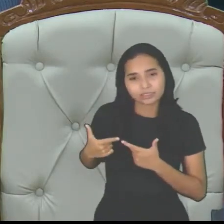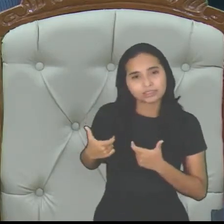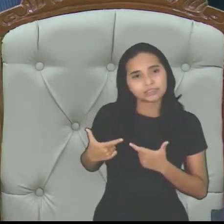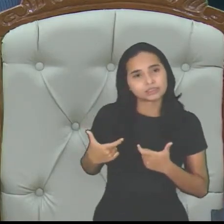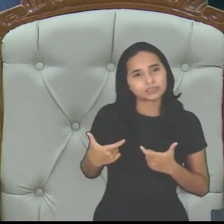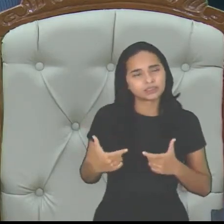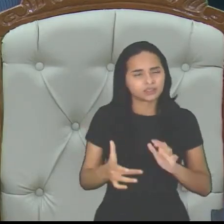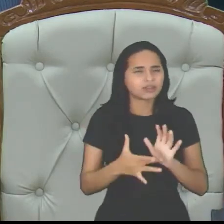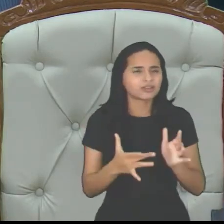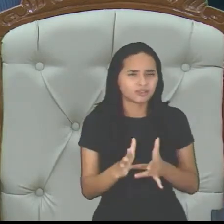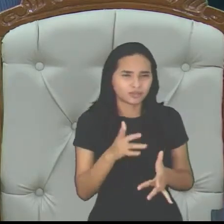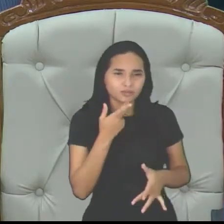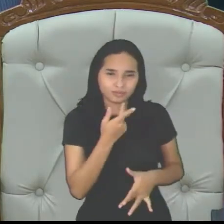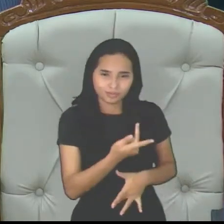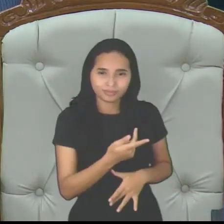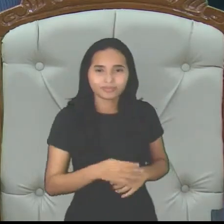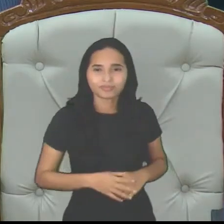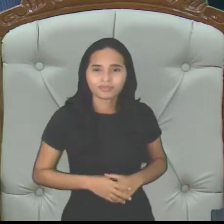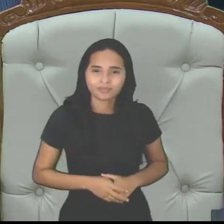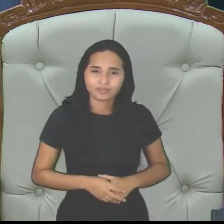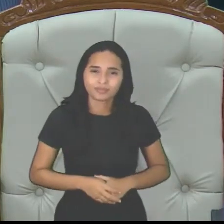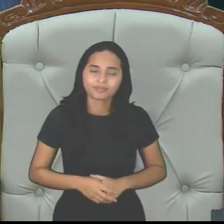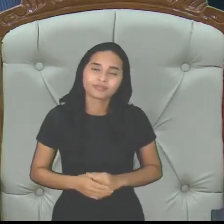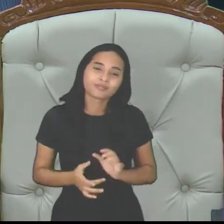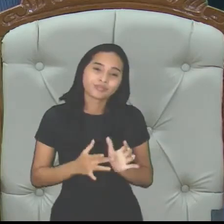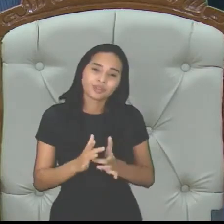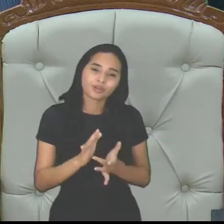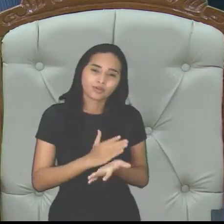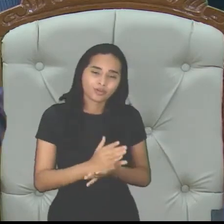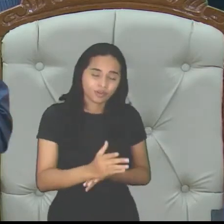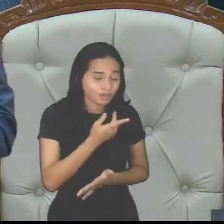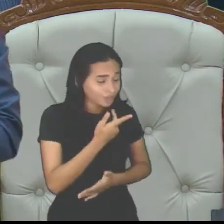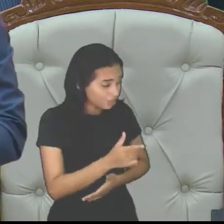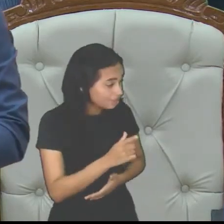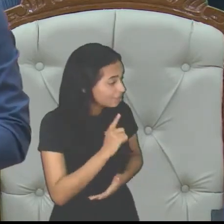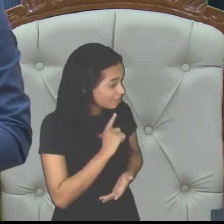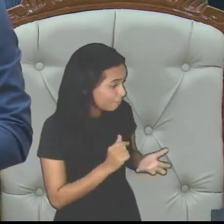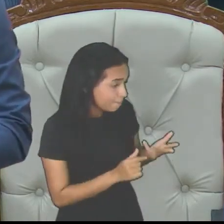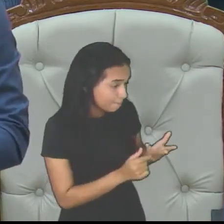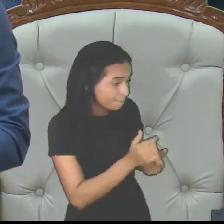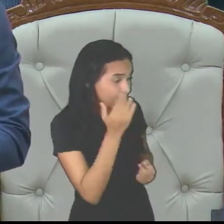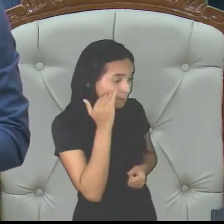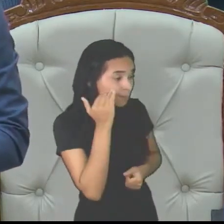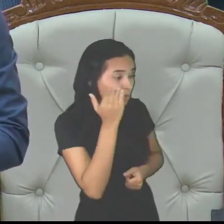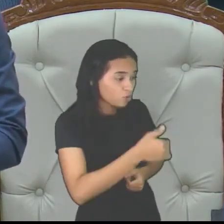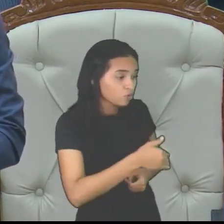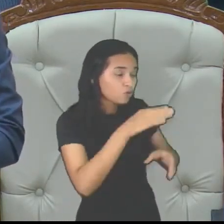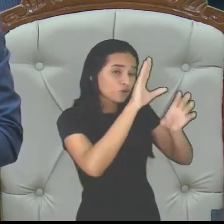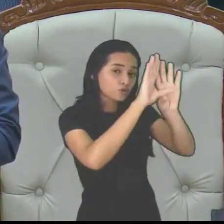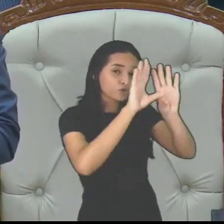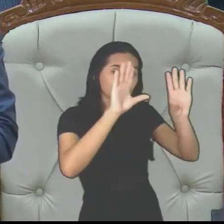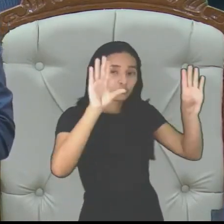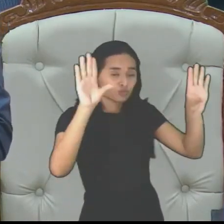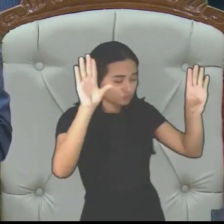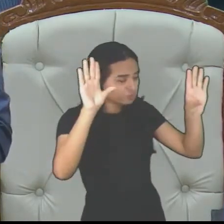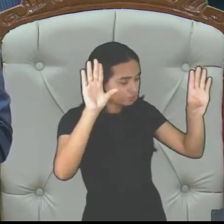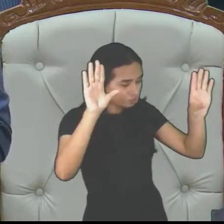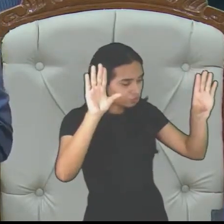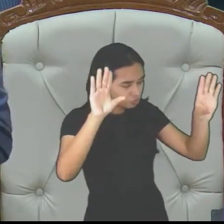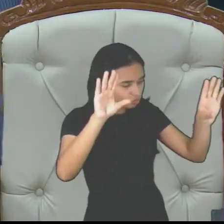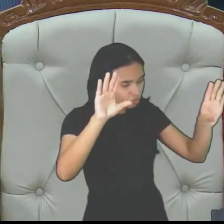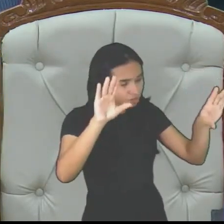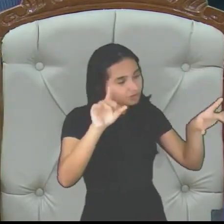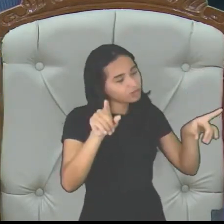É Jesus falando. Jesus começou a dizer: haverá sinais no céu, e